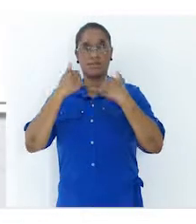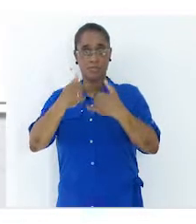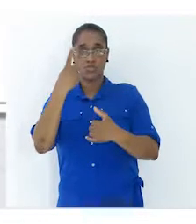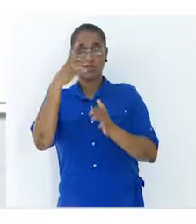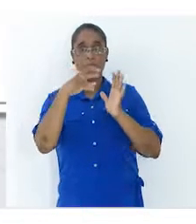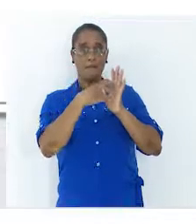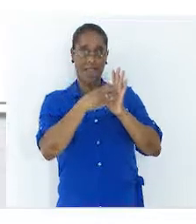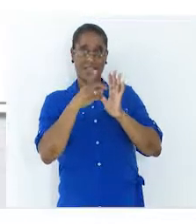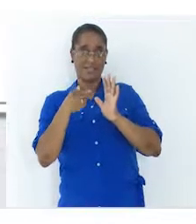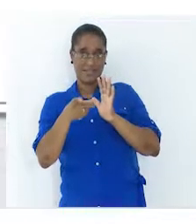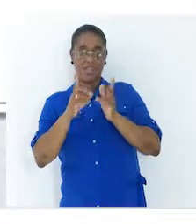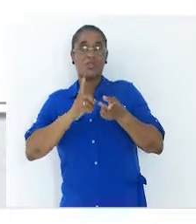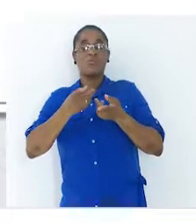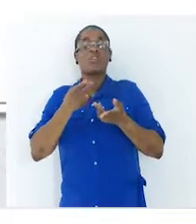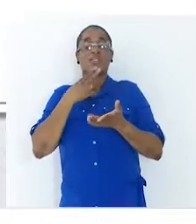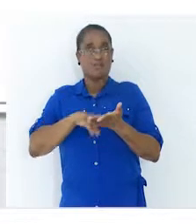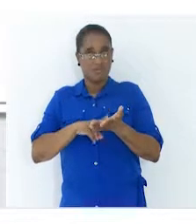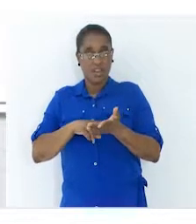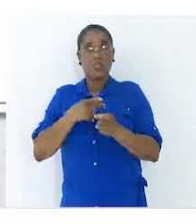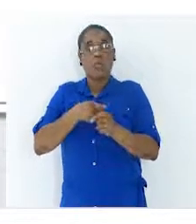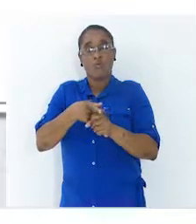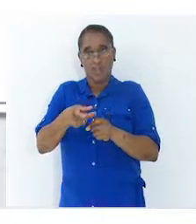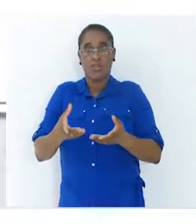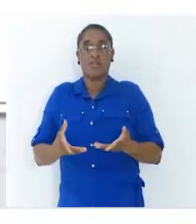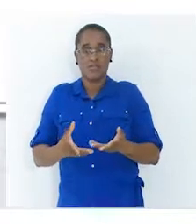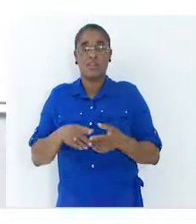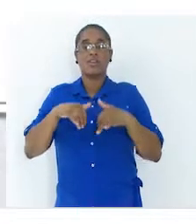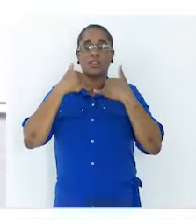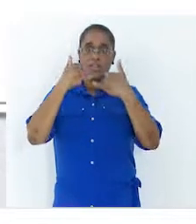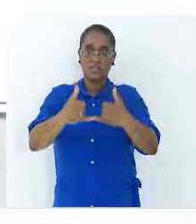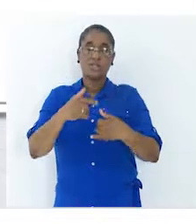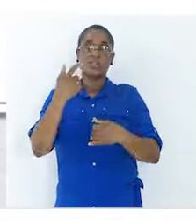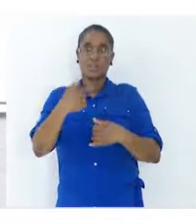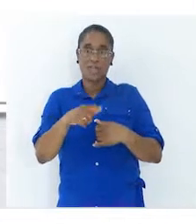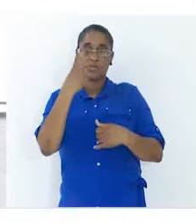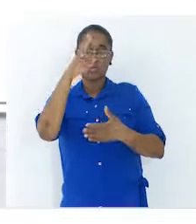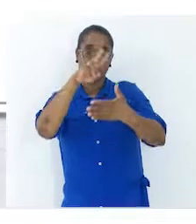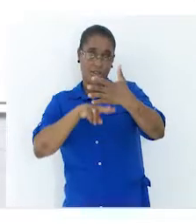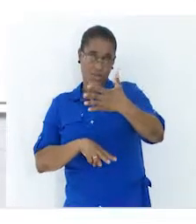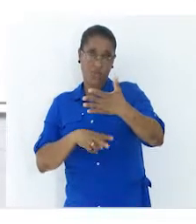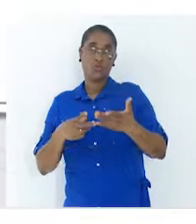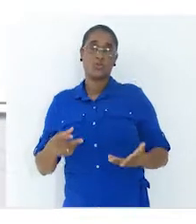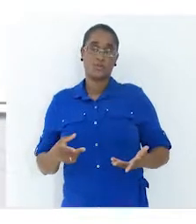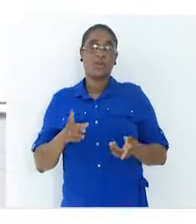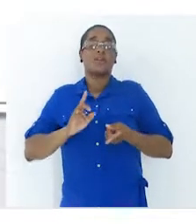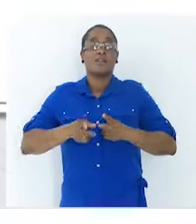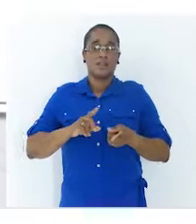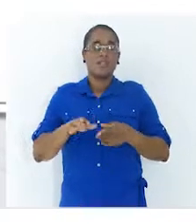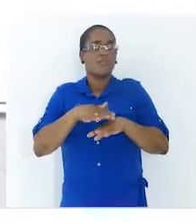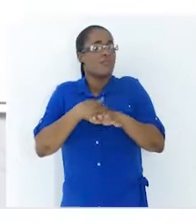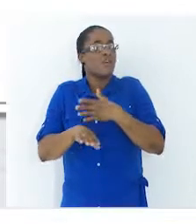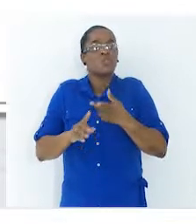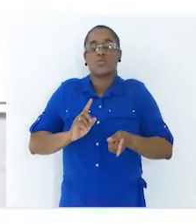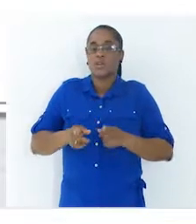daquilo que é realmente a COVID-19. E, a seguir, temos um texto que faz com